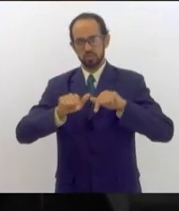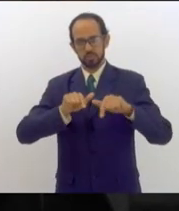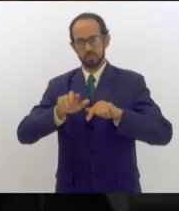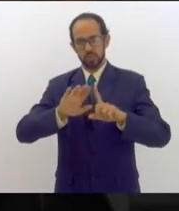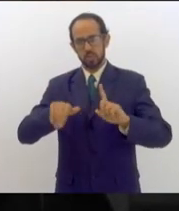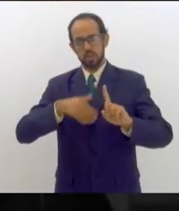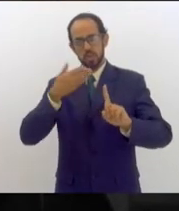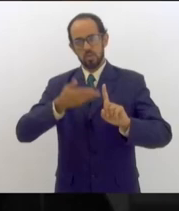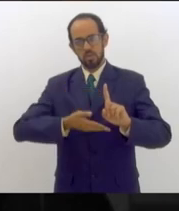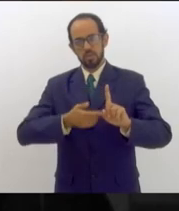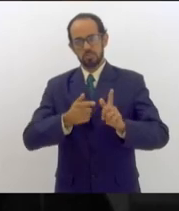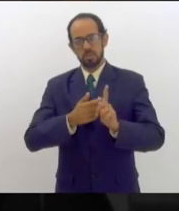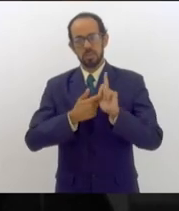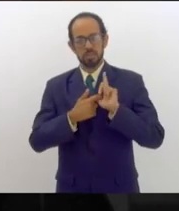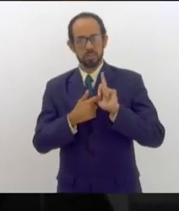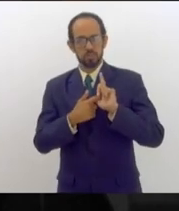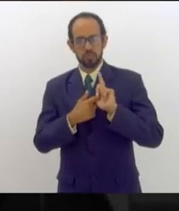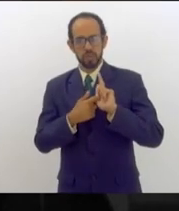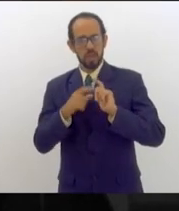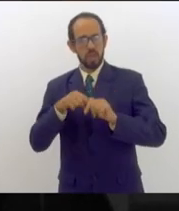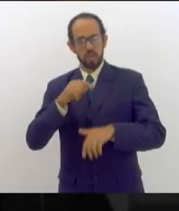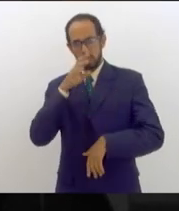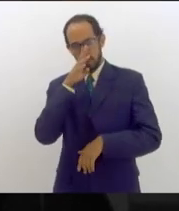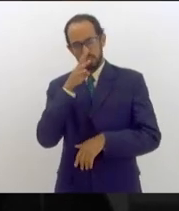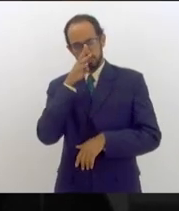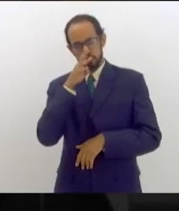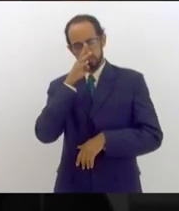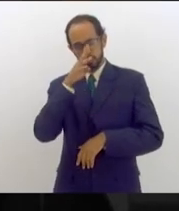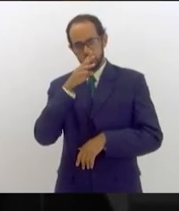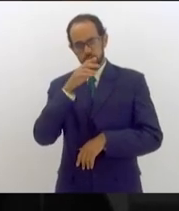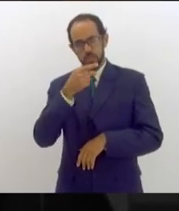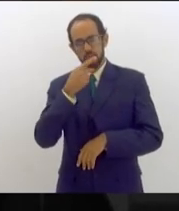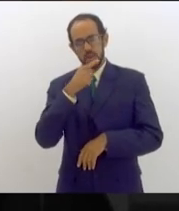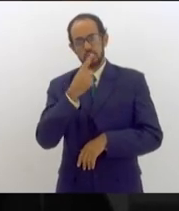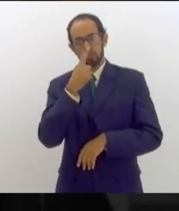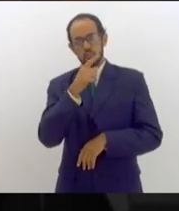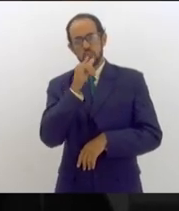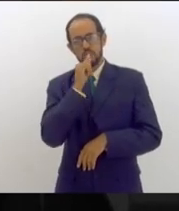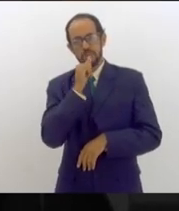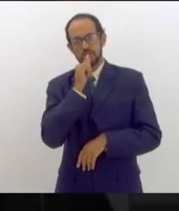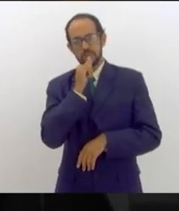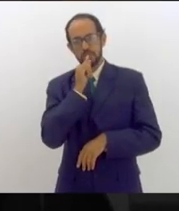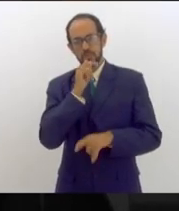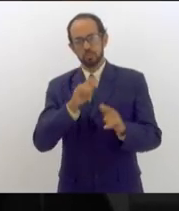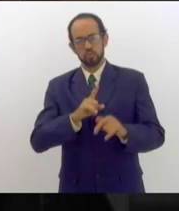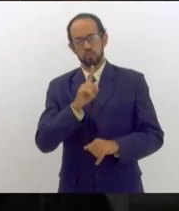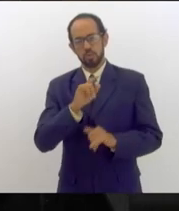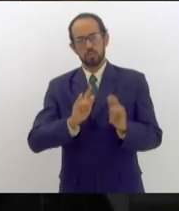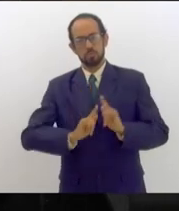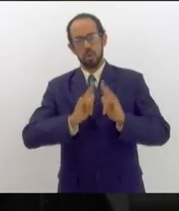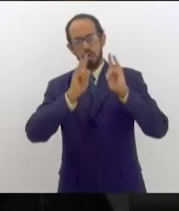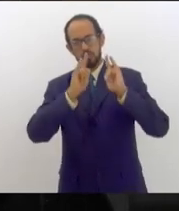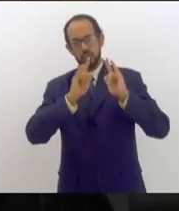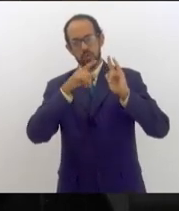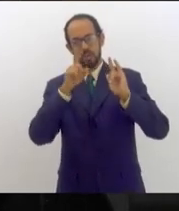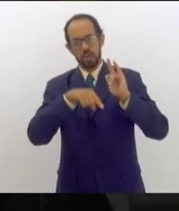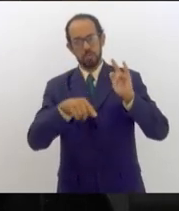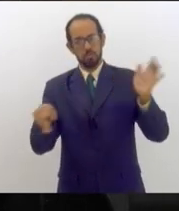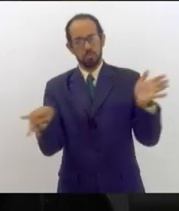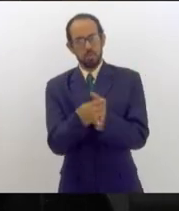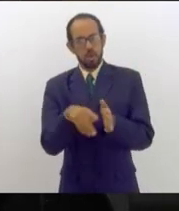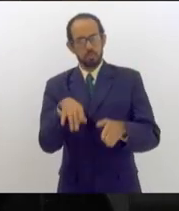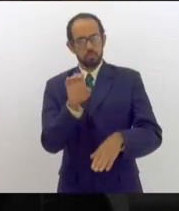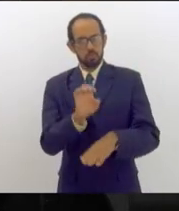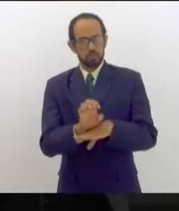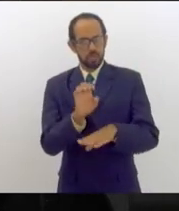reconhecimento dessa dívida é indecente se tem um exemplo de um imóvel que pertencia ao estado que